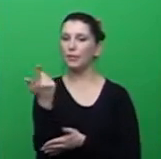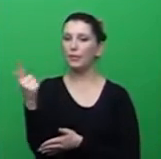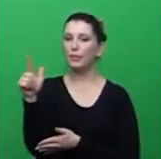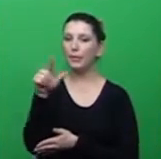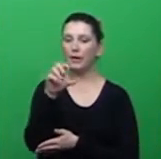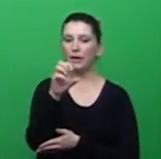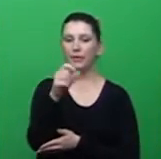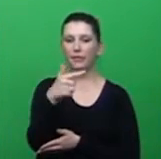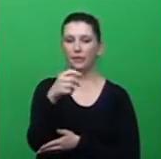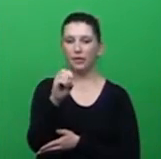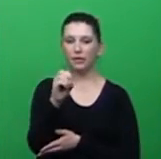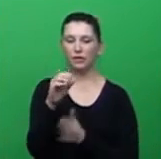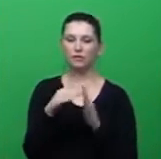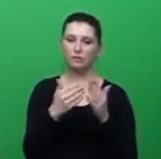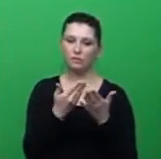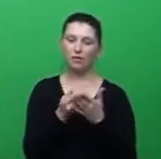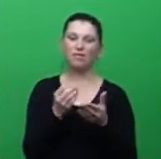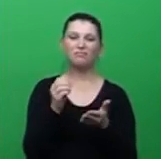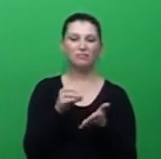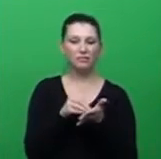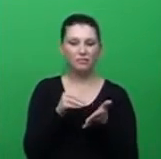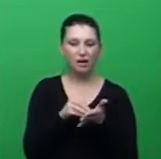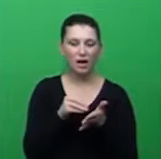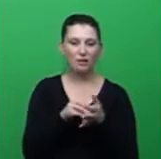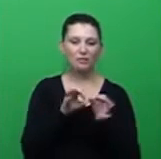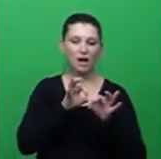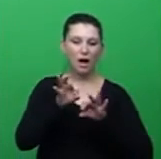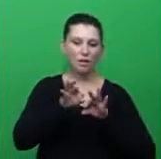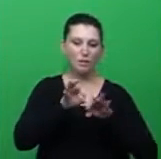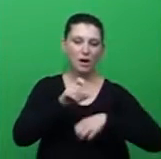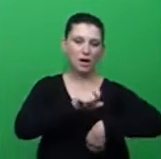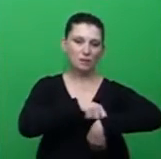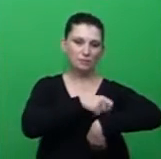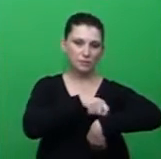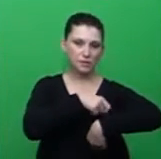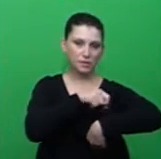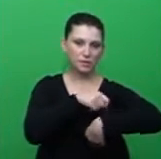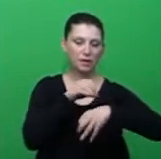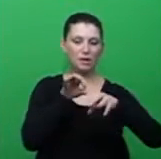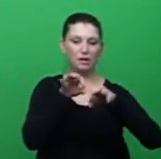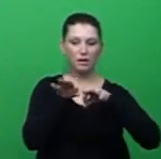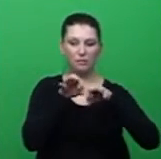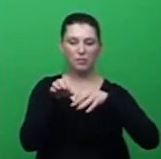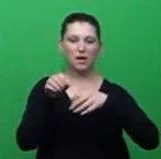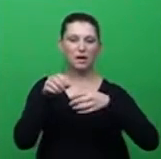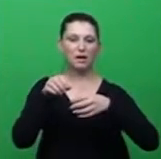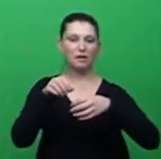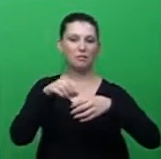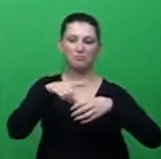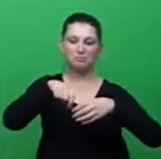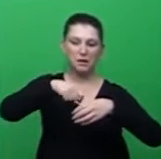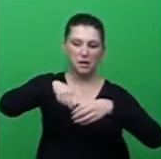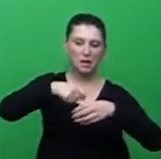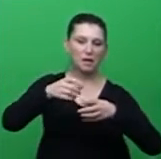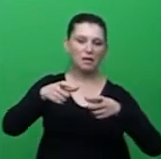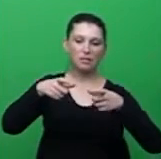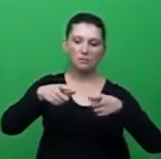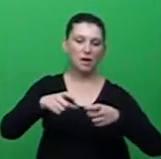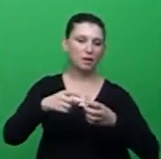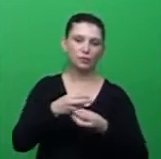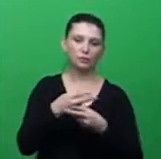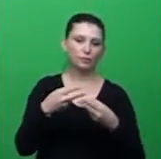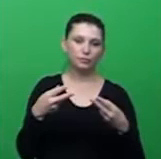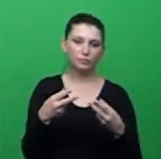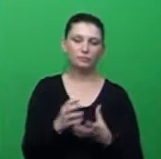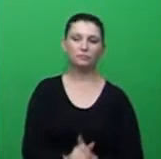rede ainda faltam adequamentos, tanto da estrutura física quanto dos equipamentos no que diz respeito à cozinha, para que